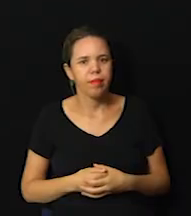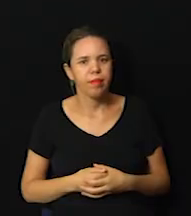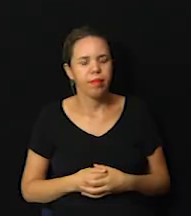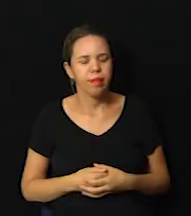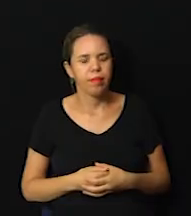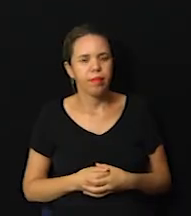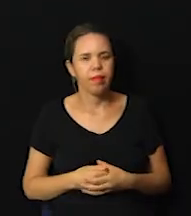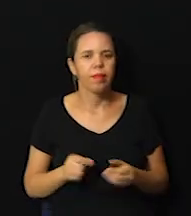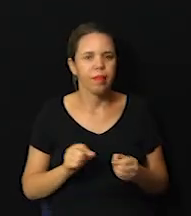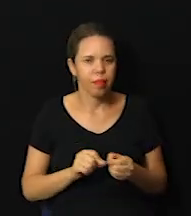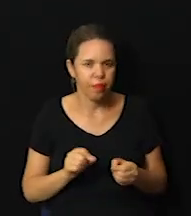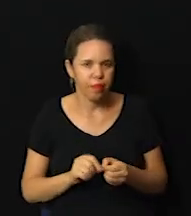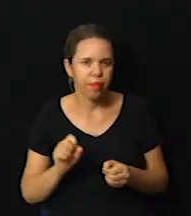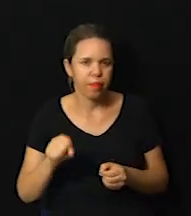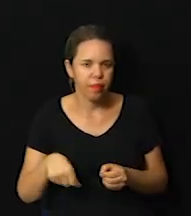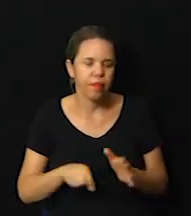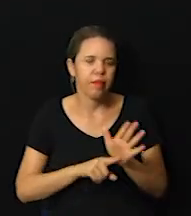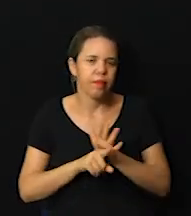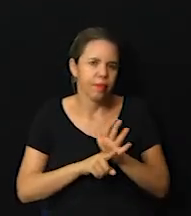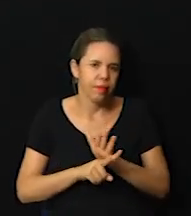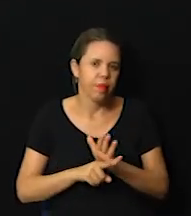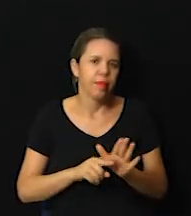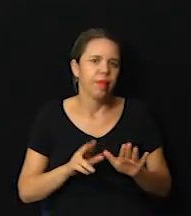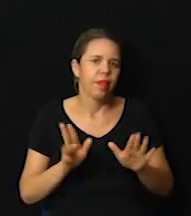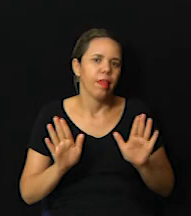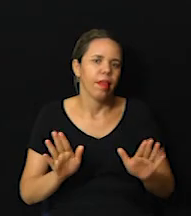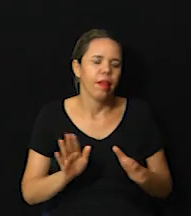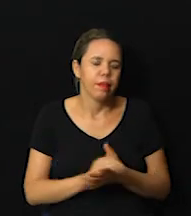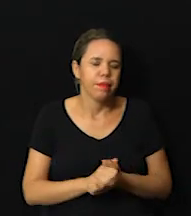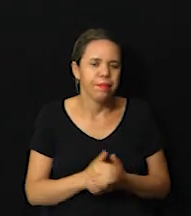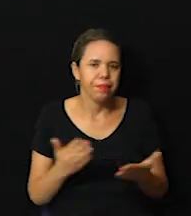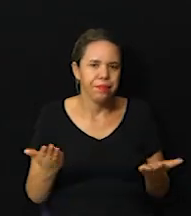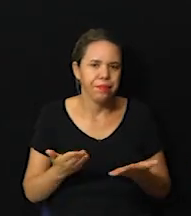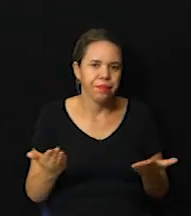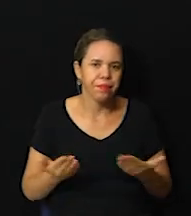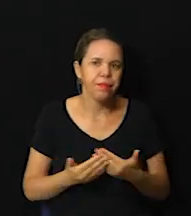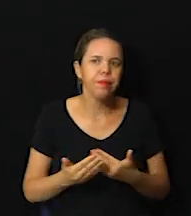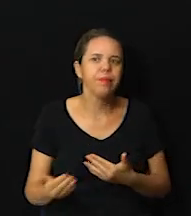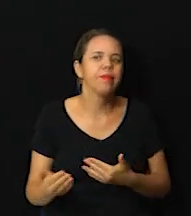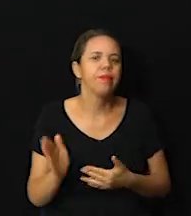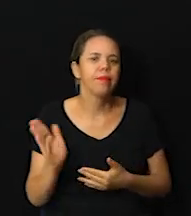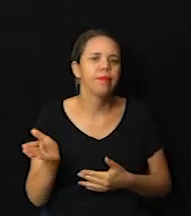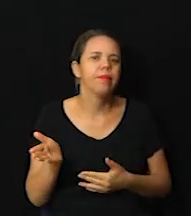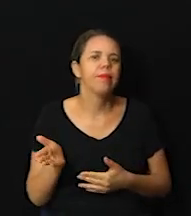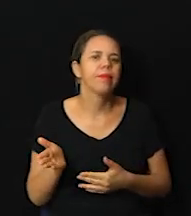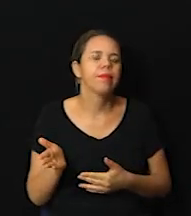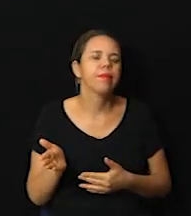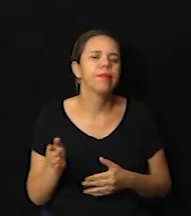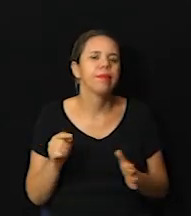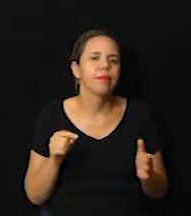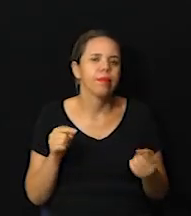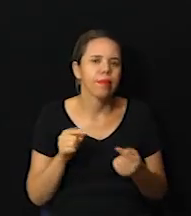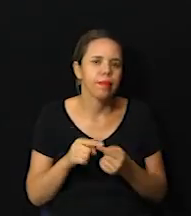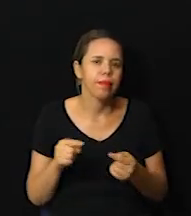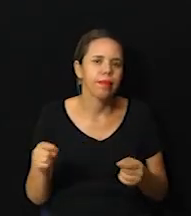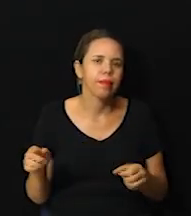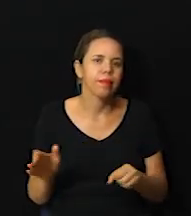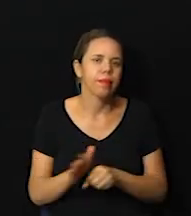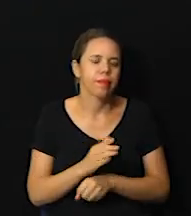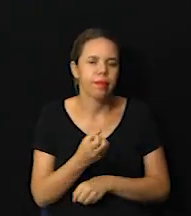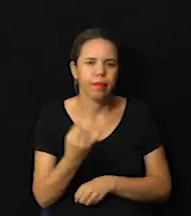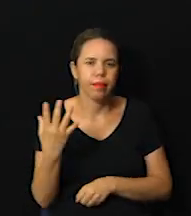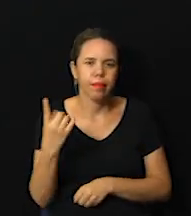Olha, nós fazemos busca ativa, sim, porém, hoje em dia, como a gente já está com a nossa meta realmente preenchida,